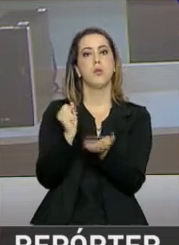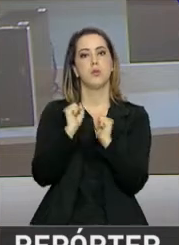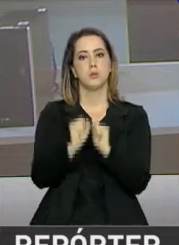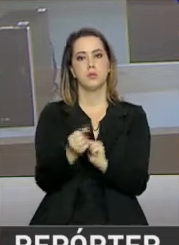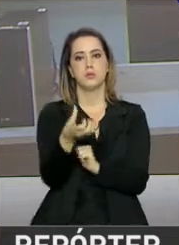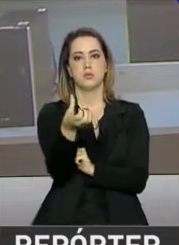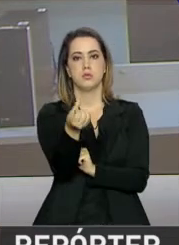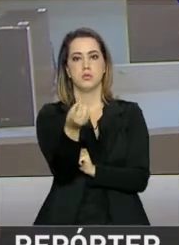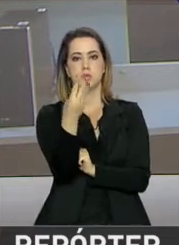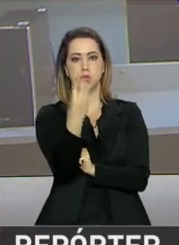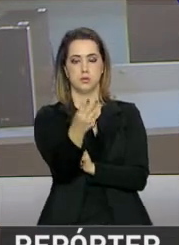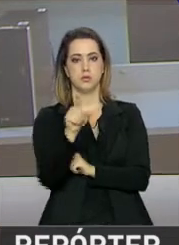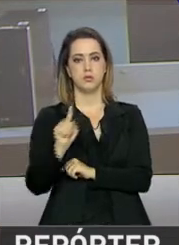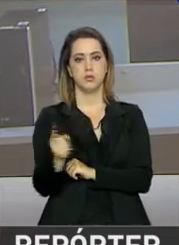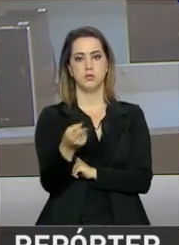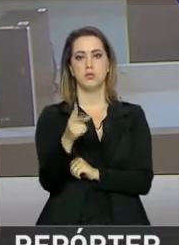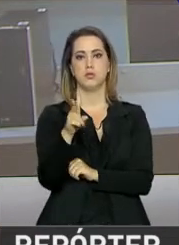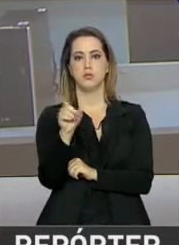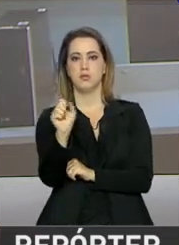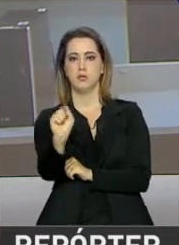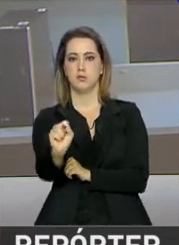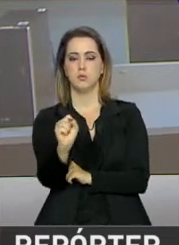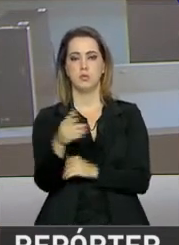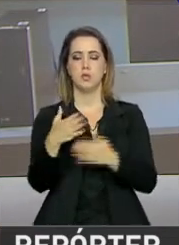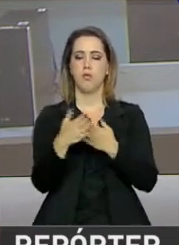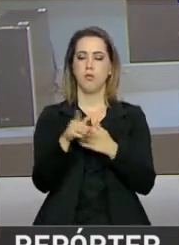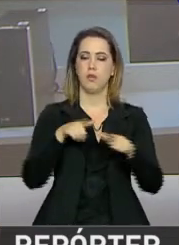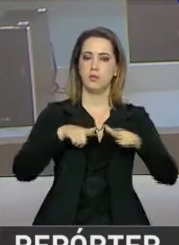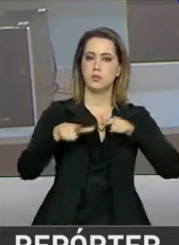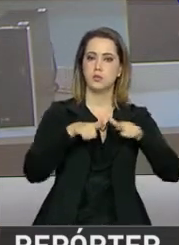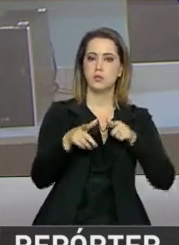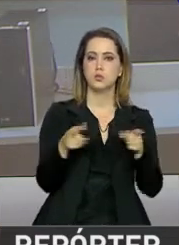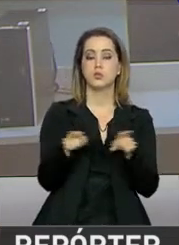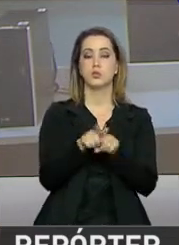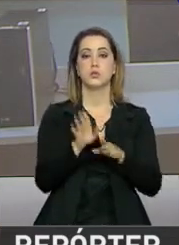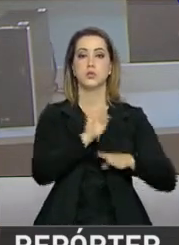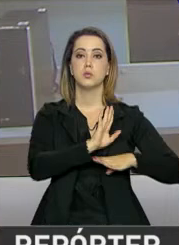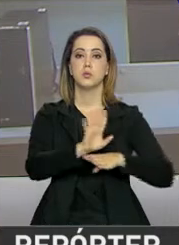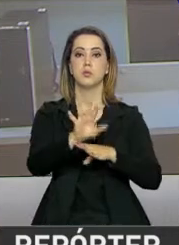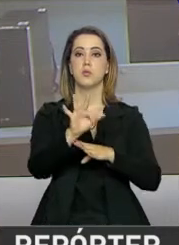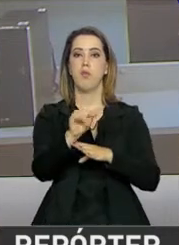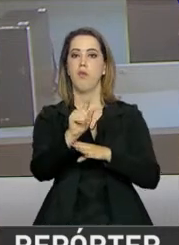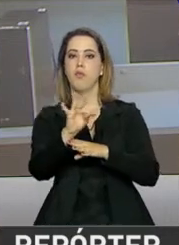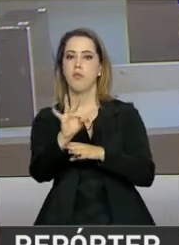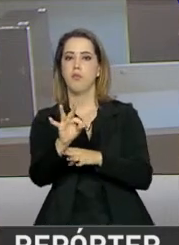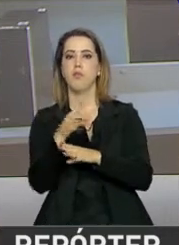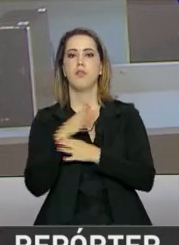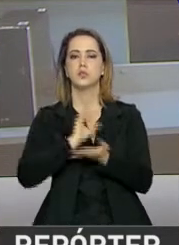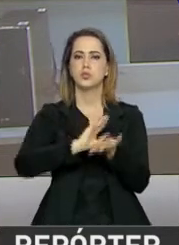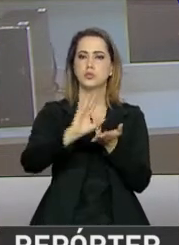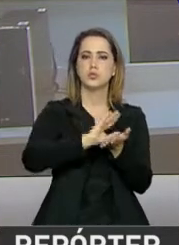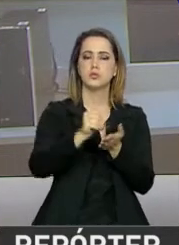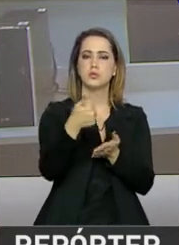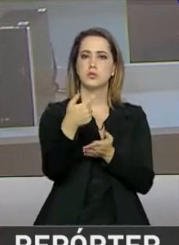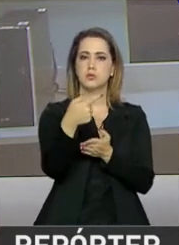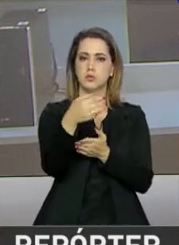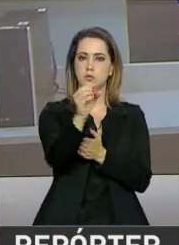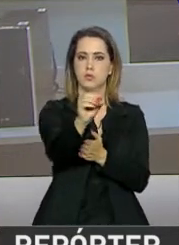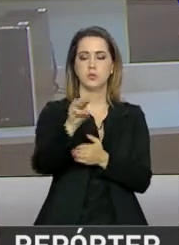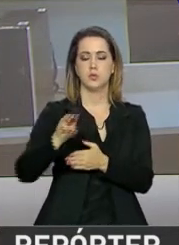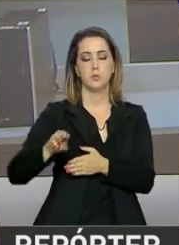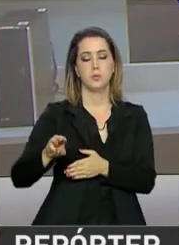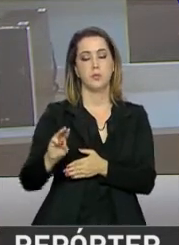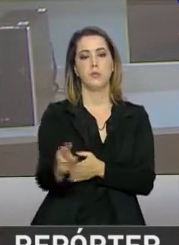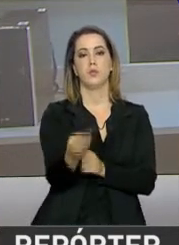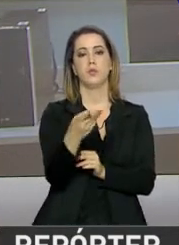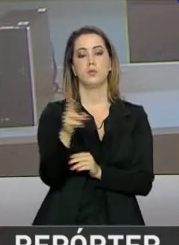emprego o fundo de amparo ao trabalhador fat investiu quase 170 milhões de reais no programa empresas interessadas